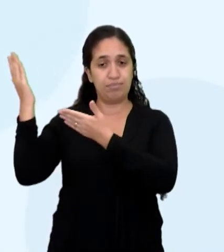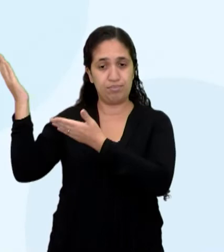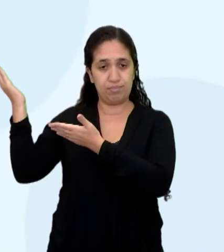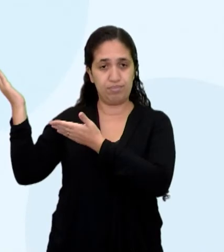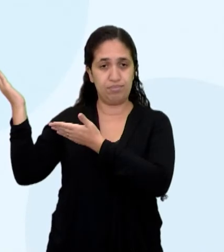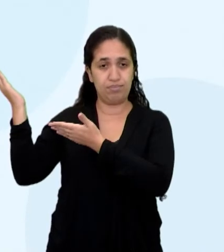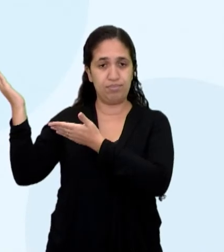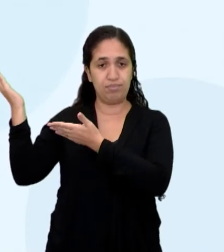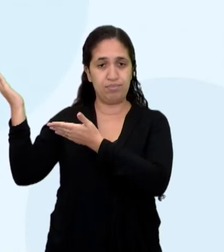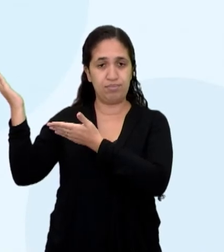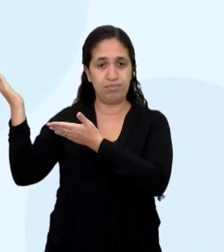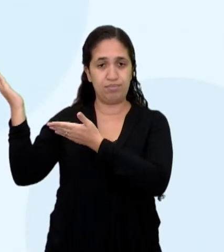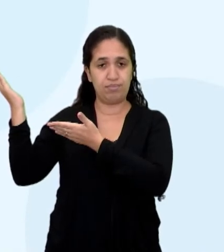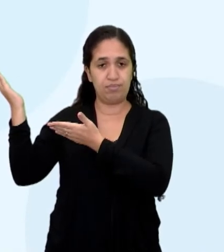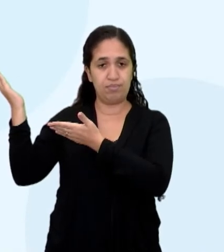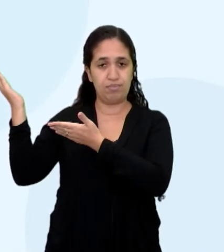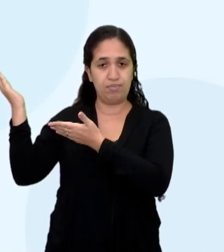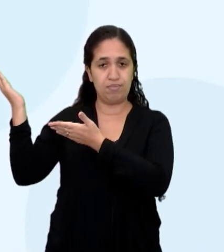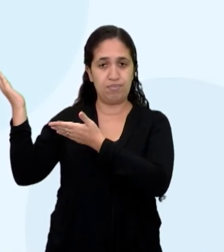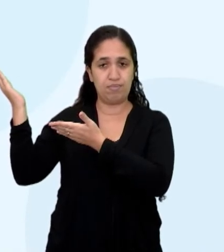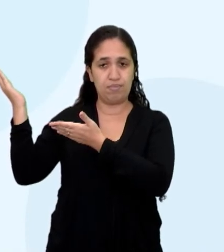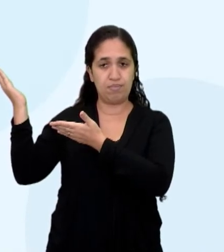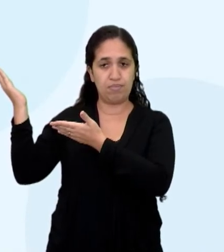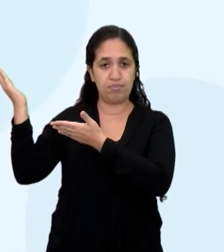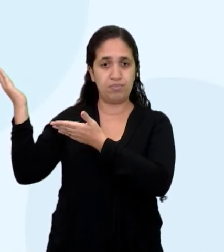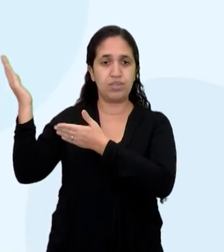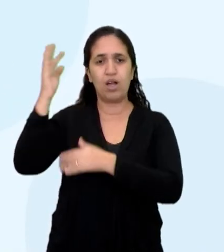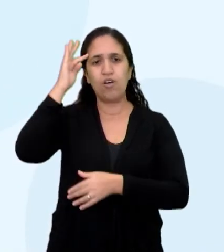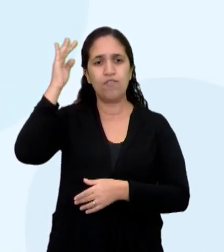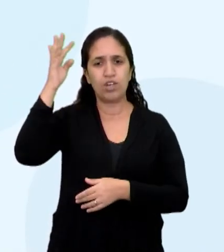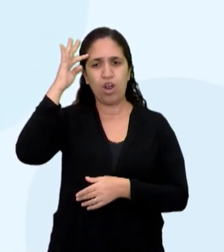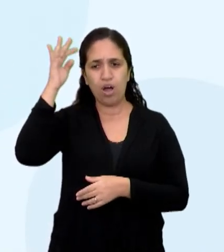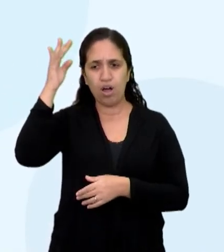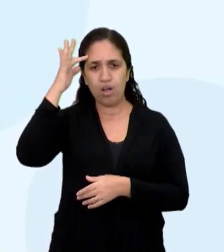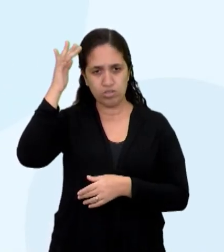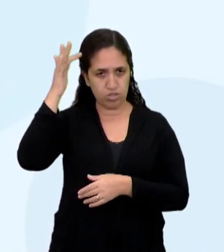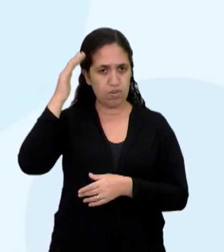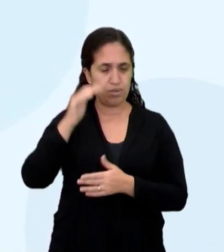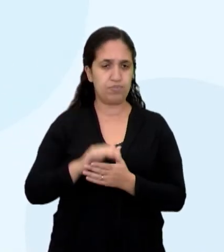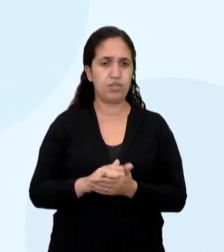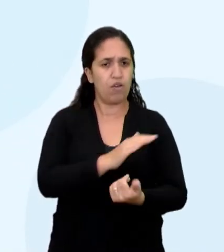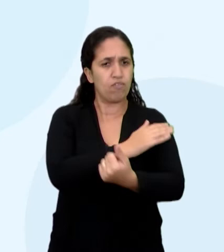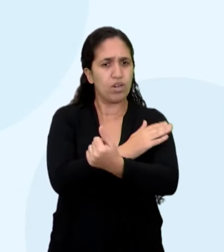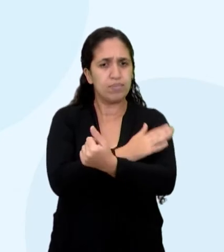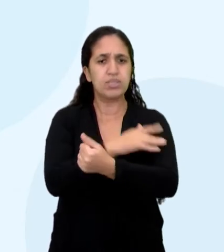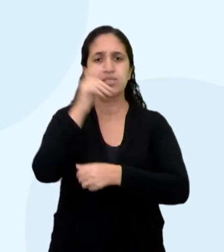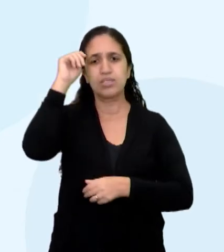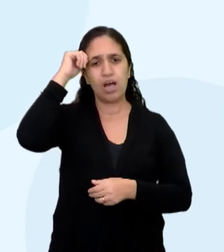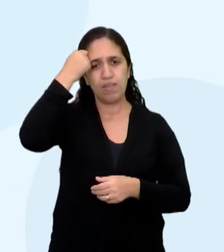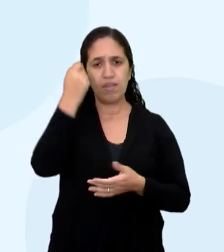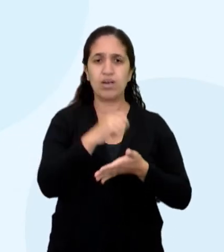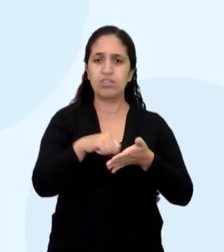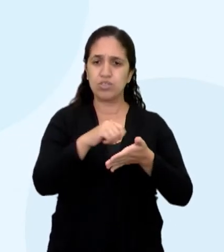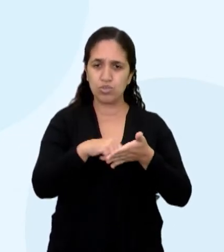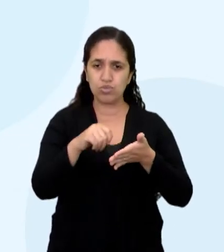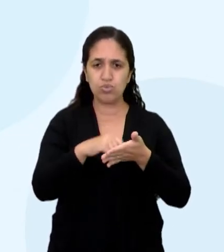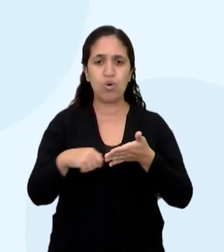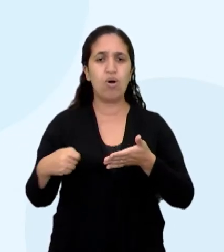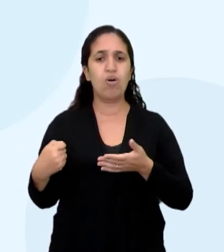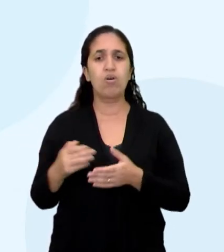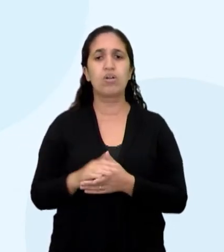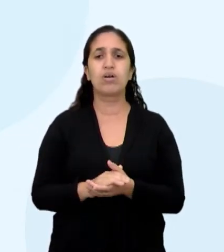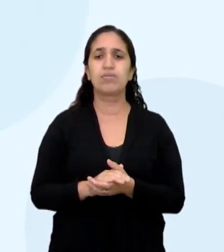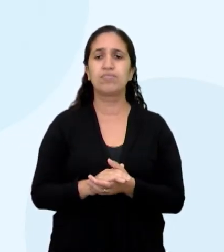tela aí, ó. Djamila Thaís Ribeiro dos Santos é uma filósofa feminista negra, escritora e acadêmica brasileira, é pesquisadora e